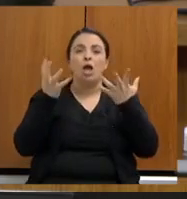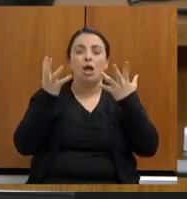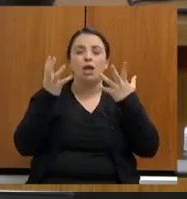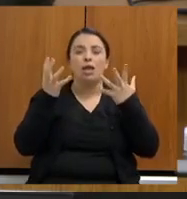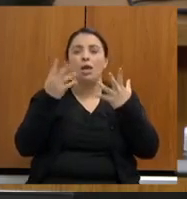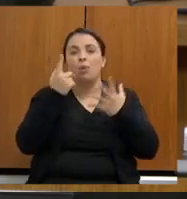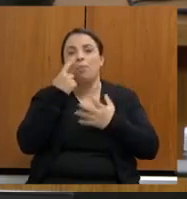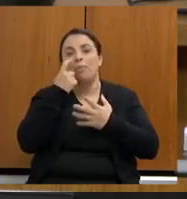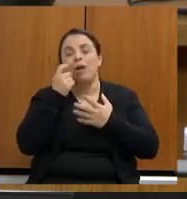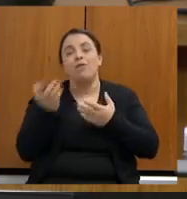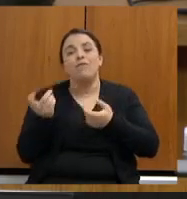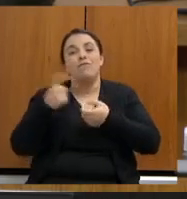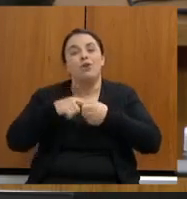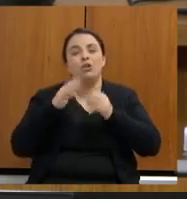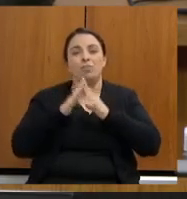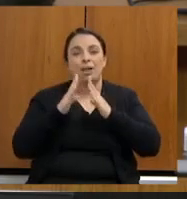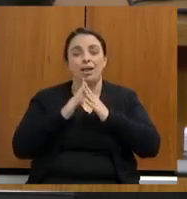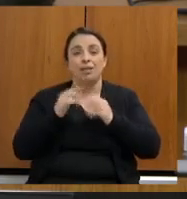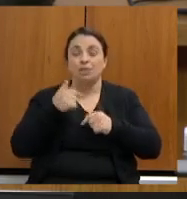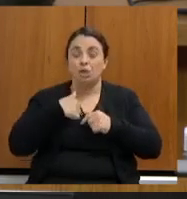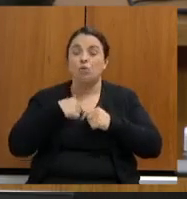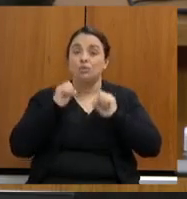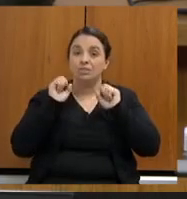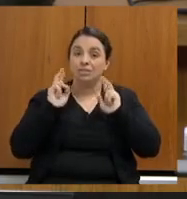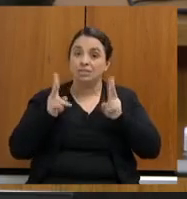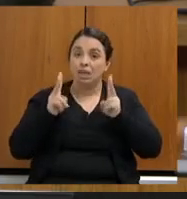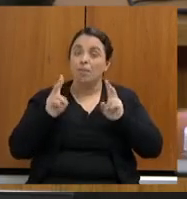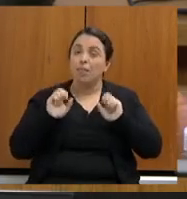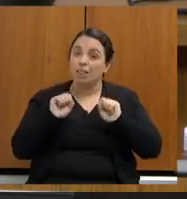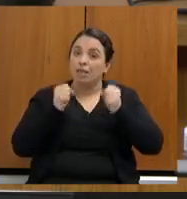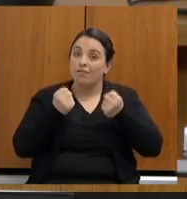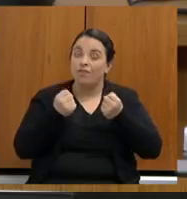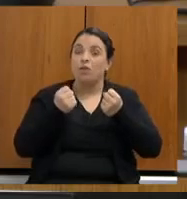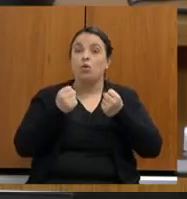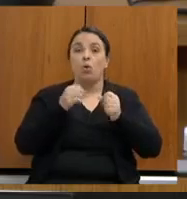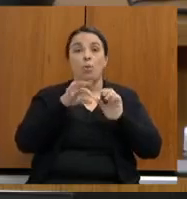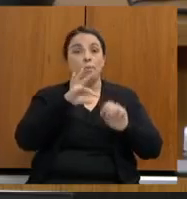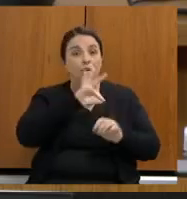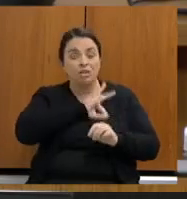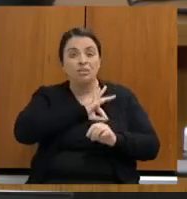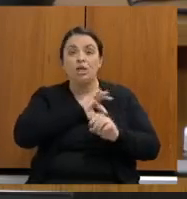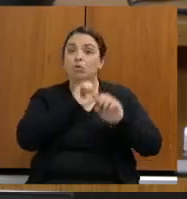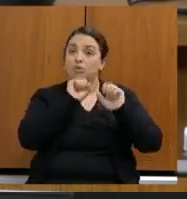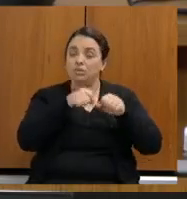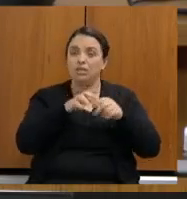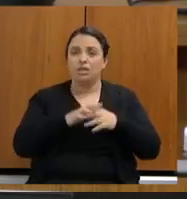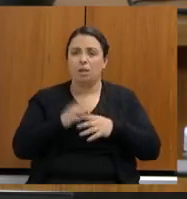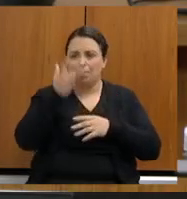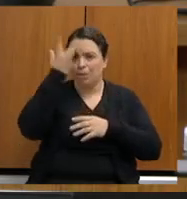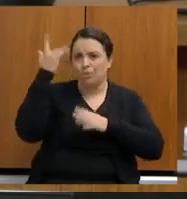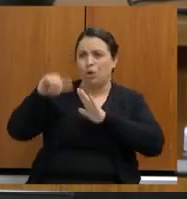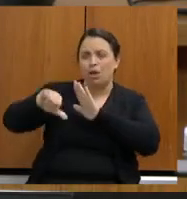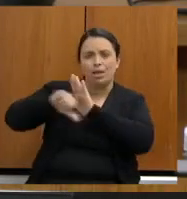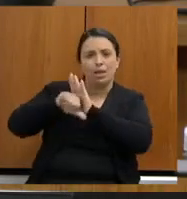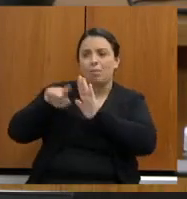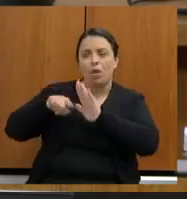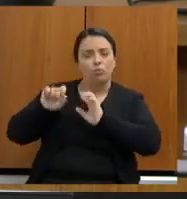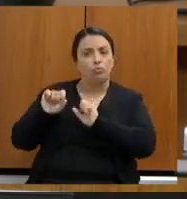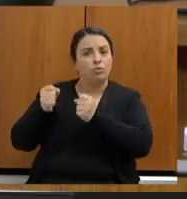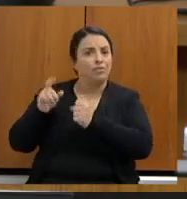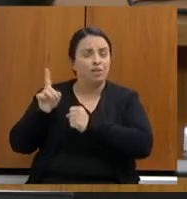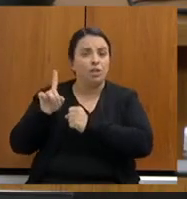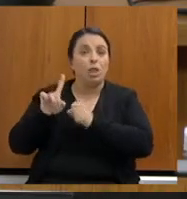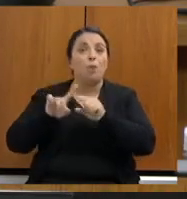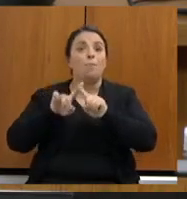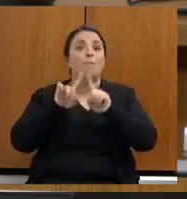nunca para Quem comete crime mas entendo que por exemplo de sendo isso a sempre tem uma rede